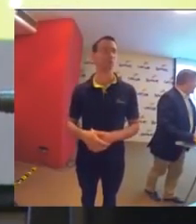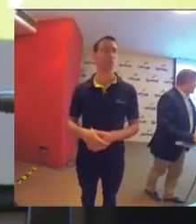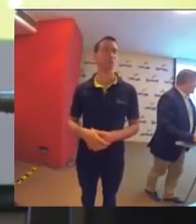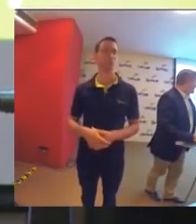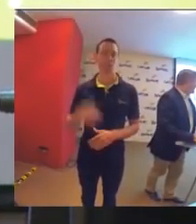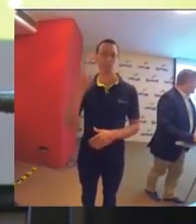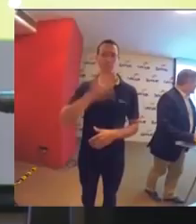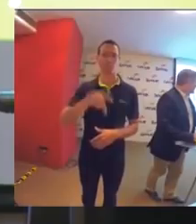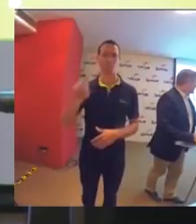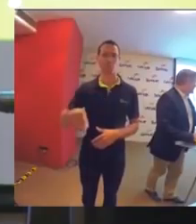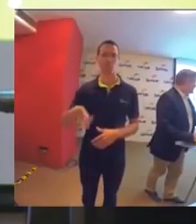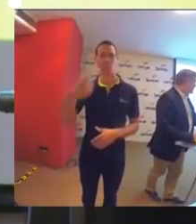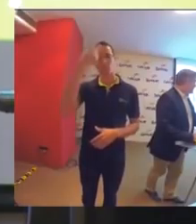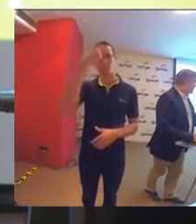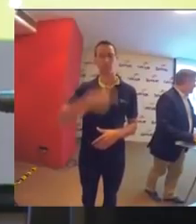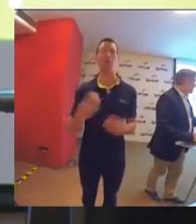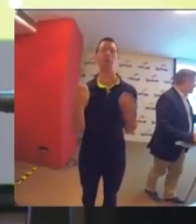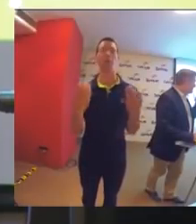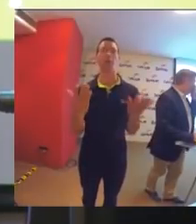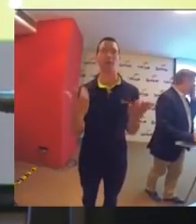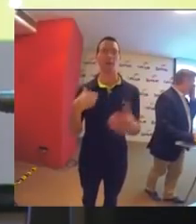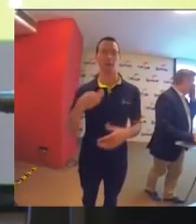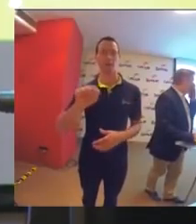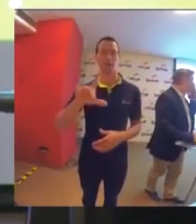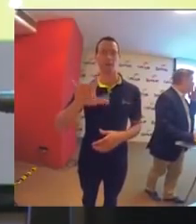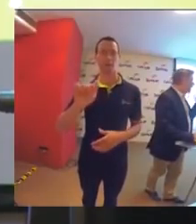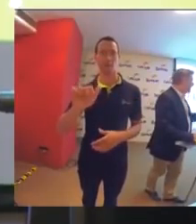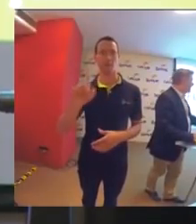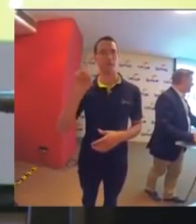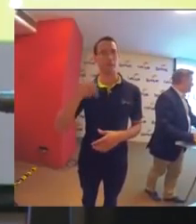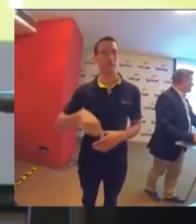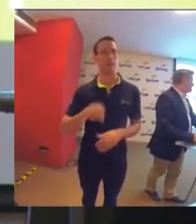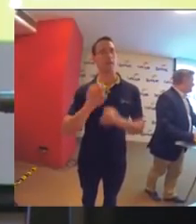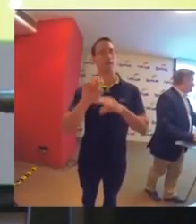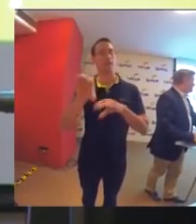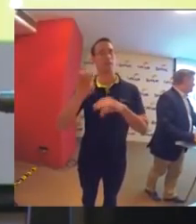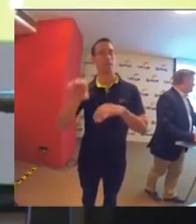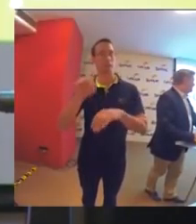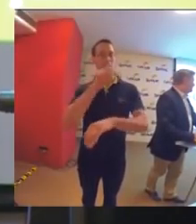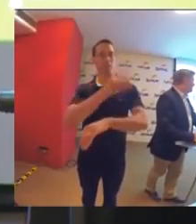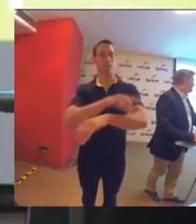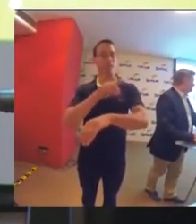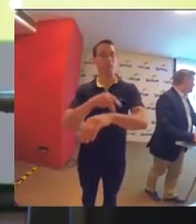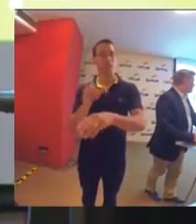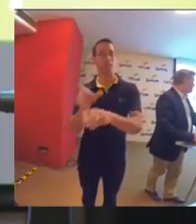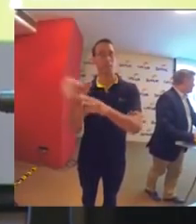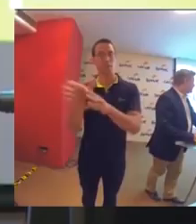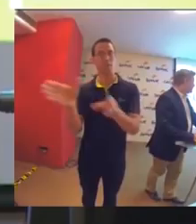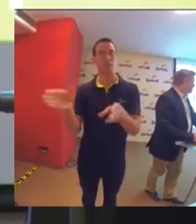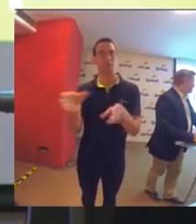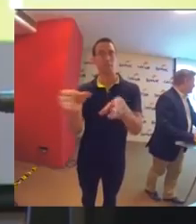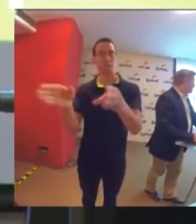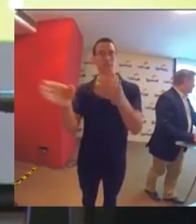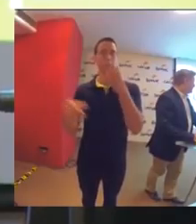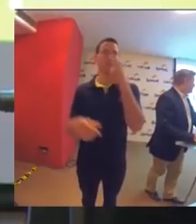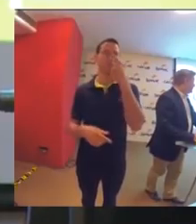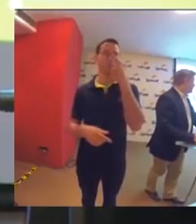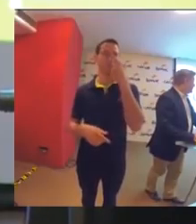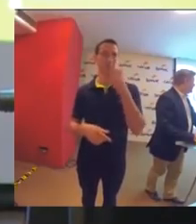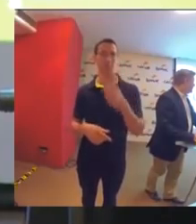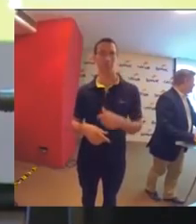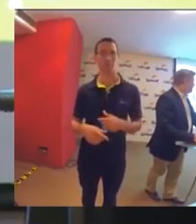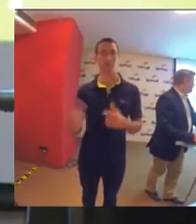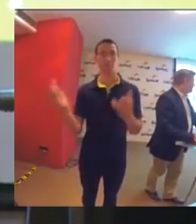aula. Existe para fazer mediação pedagógica, que é aquilo que leva a que saia de uma informação para o